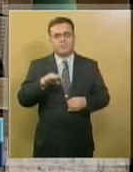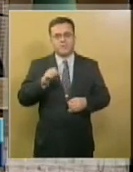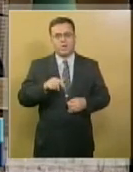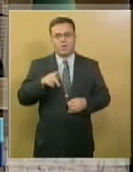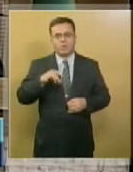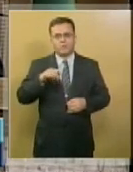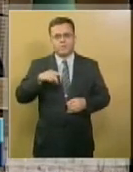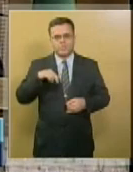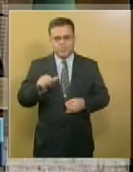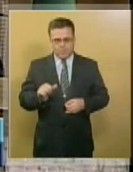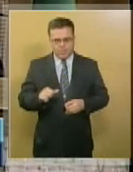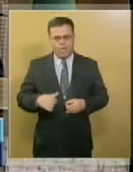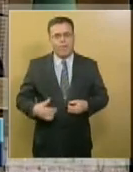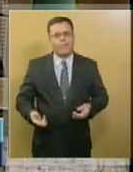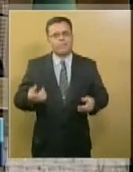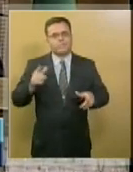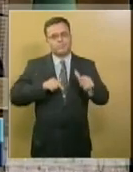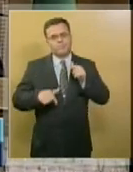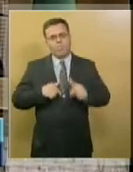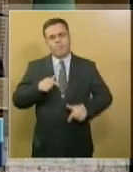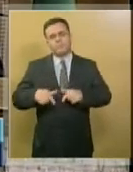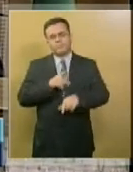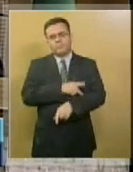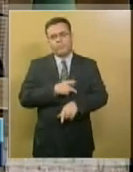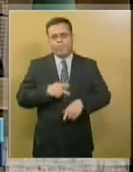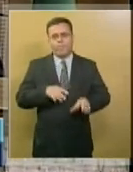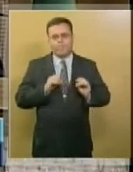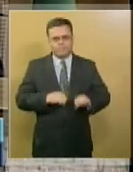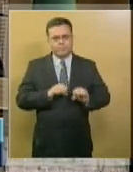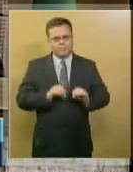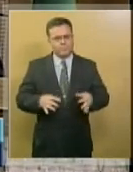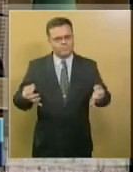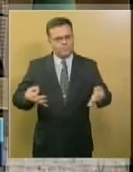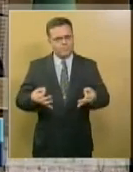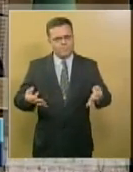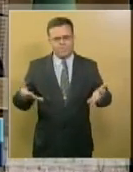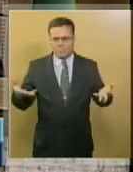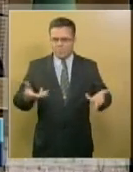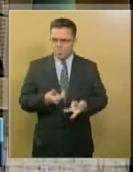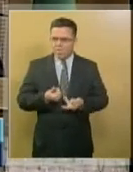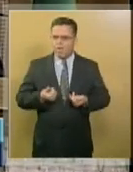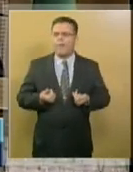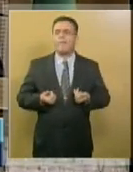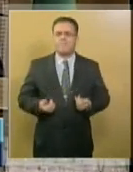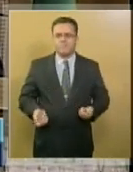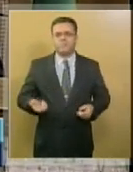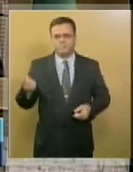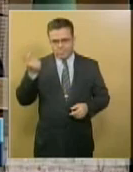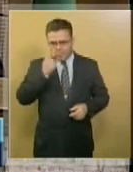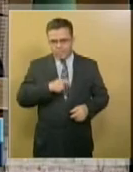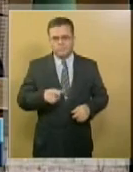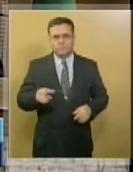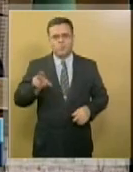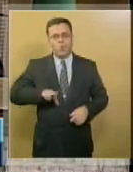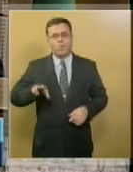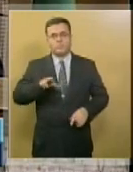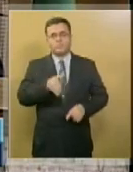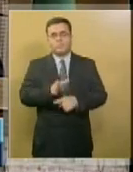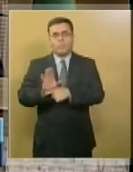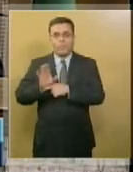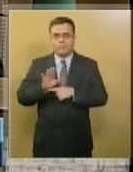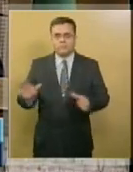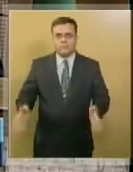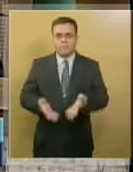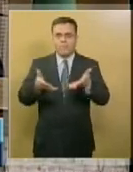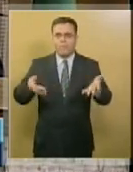seu trabalho denominado Inovando a Utilização de Filmes na Sala de Aula para